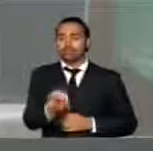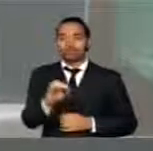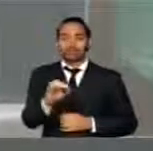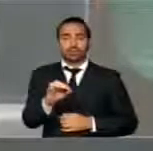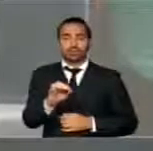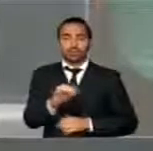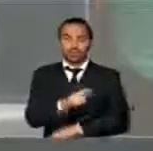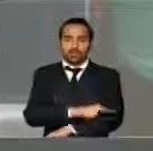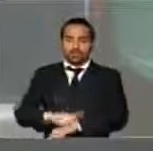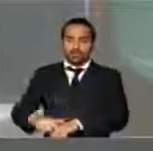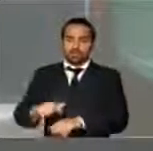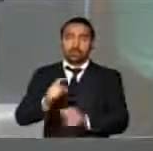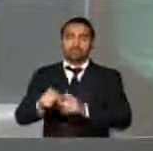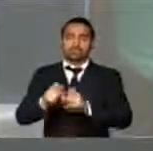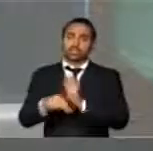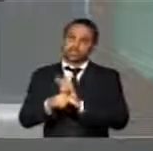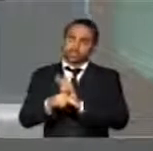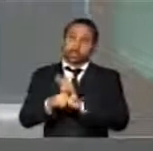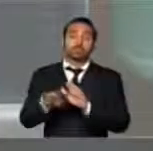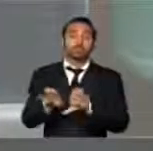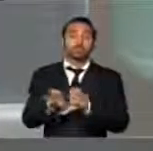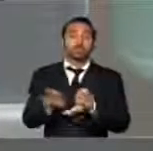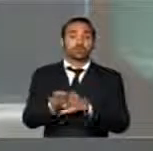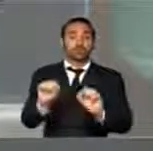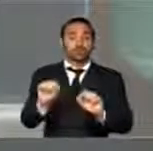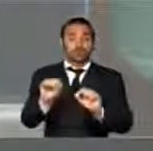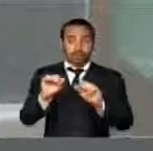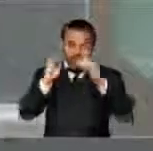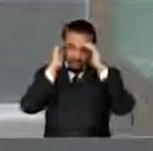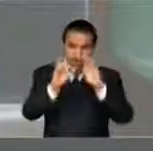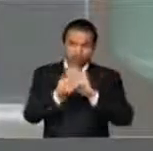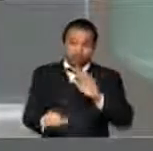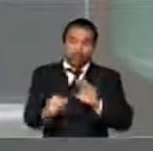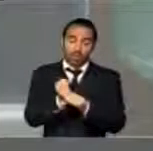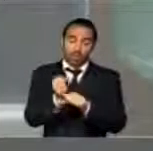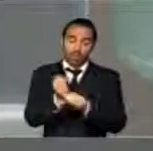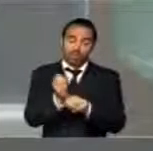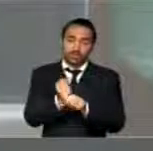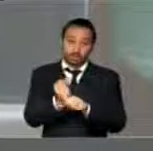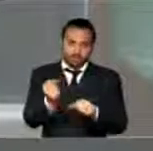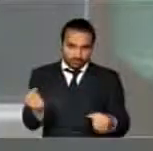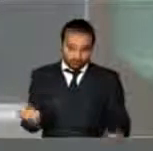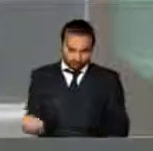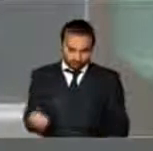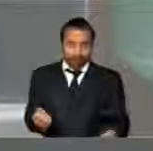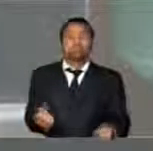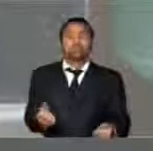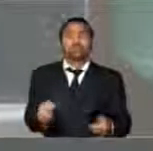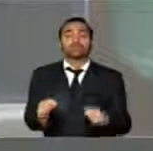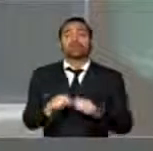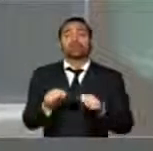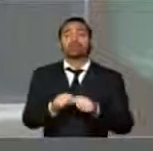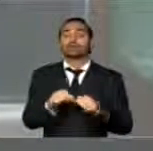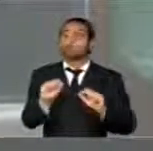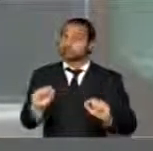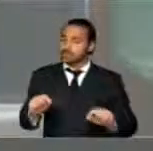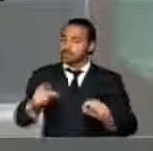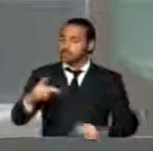de improbidade administrativa e de agressão à lei orçamentária. As pedaladas, 6 decretos